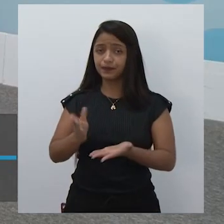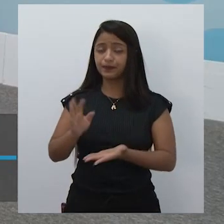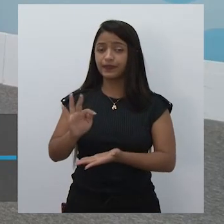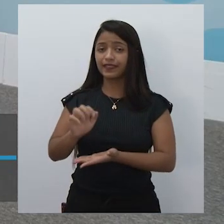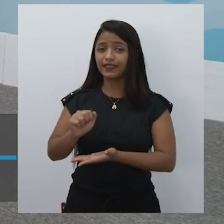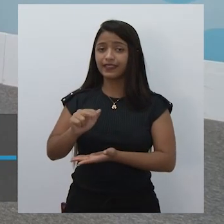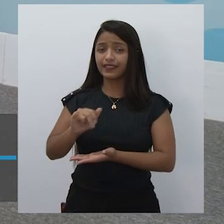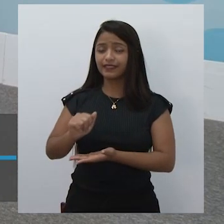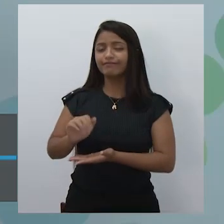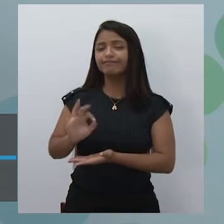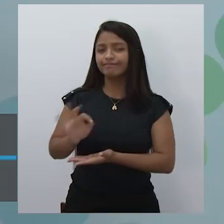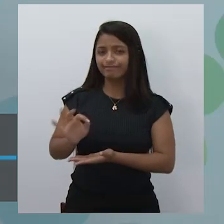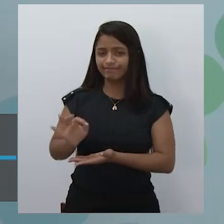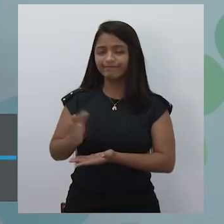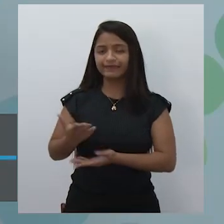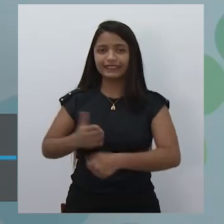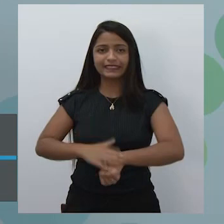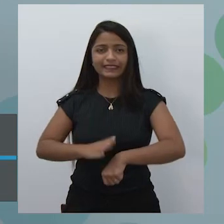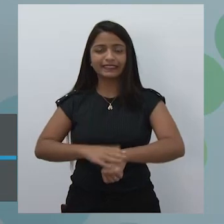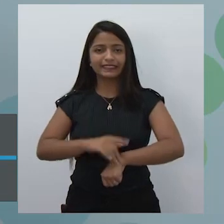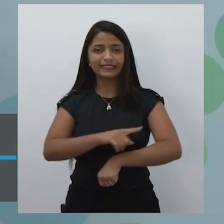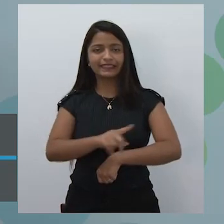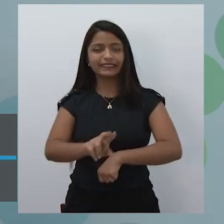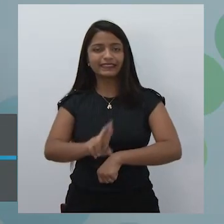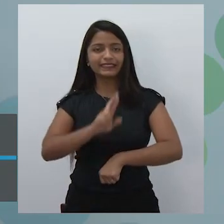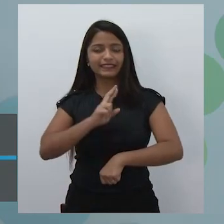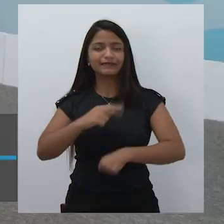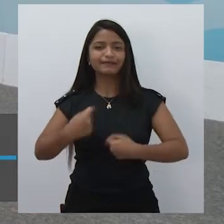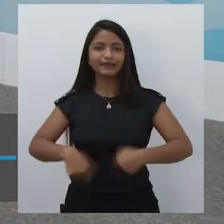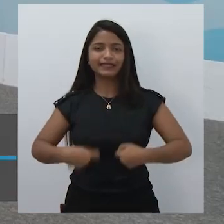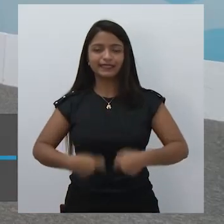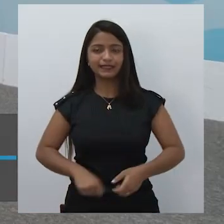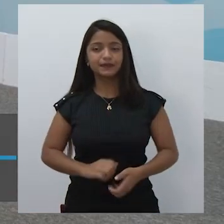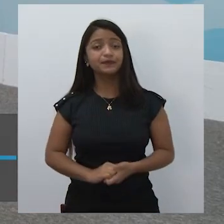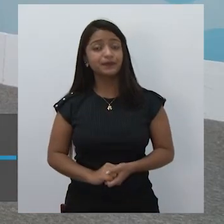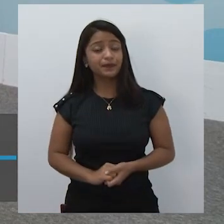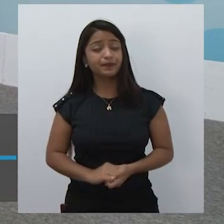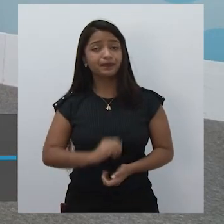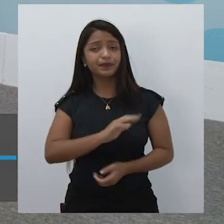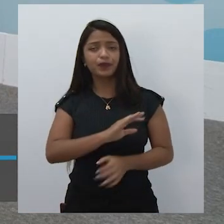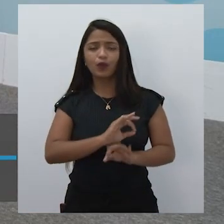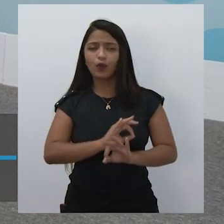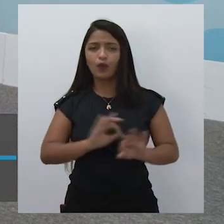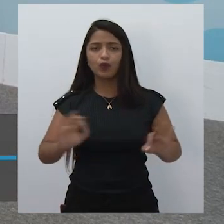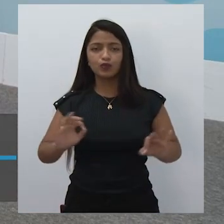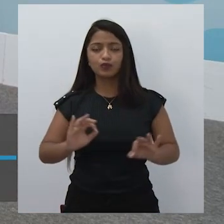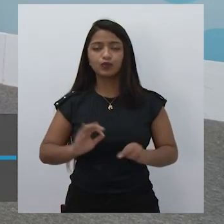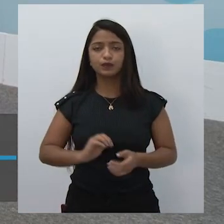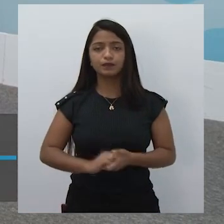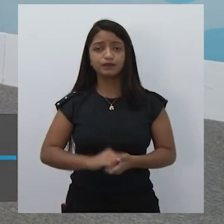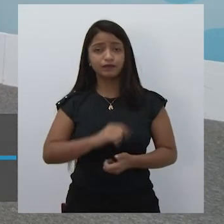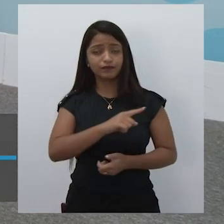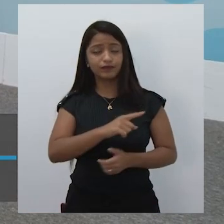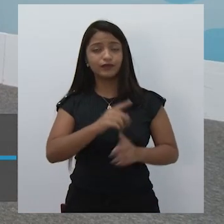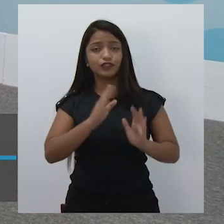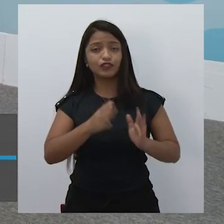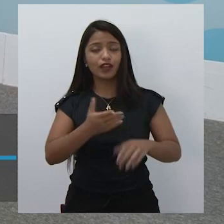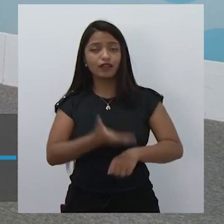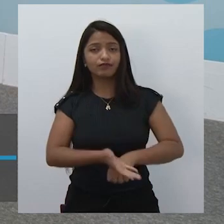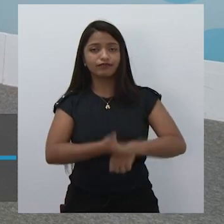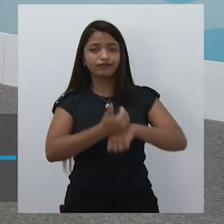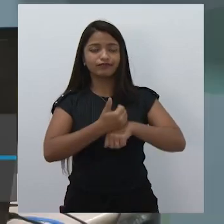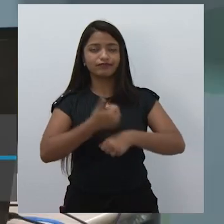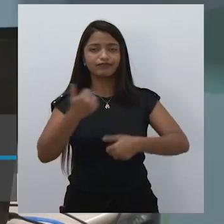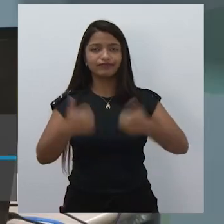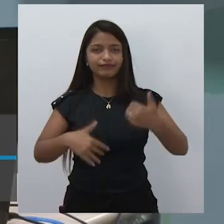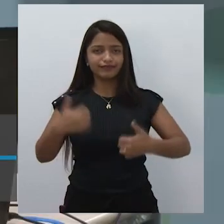dar tempo de falar, vocês falarem no chat. Mas foi ótimo, Emerson, porque você já adiantou um pouco, né? Mas